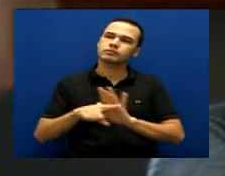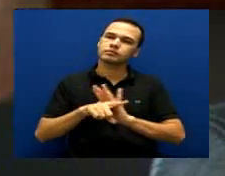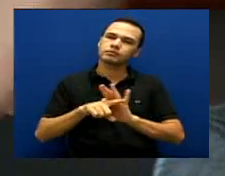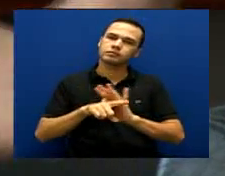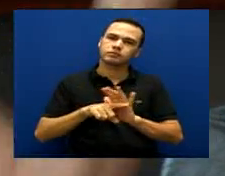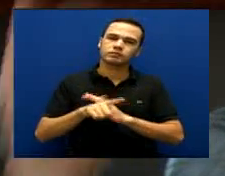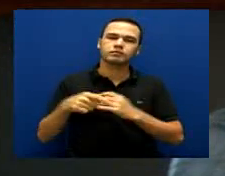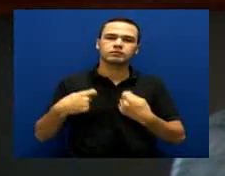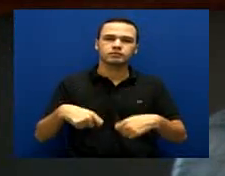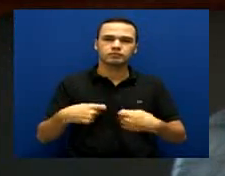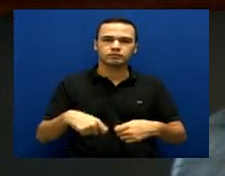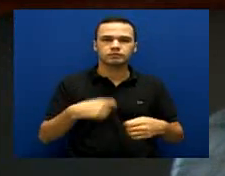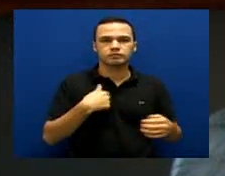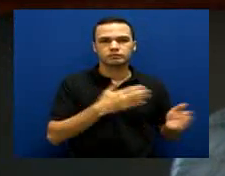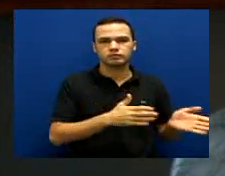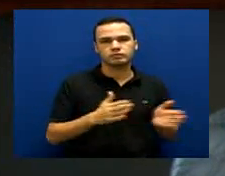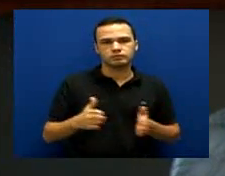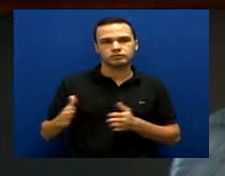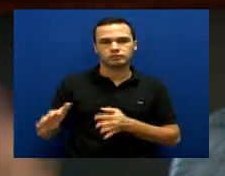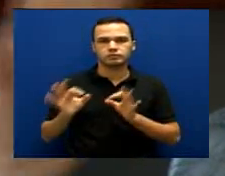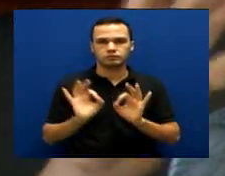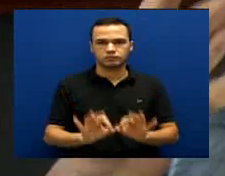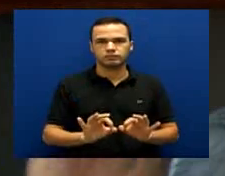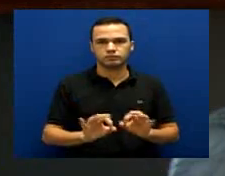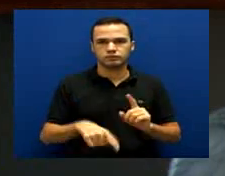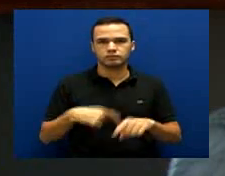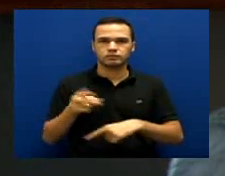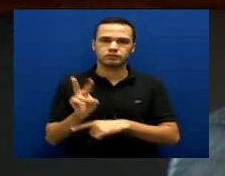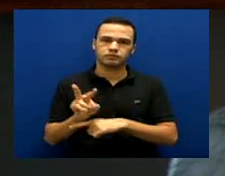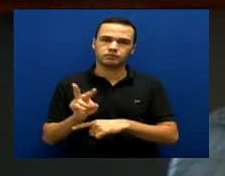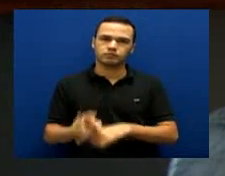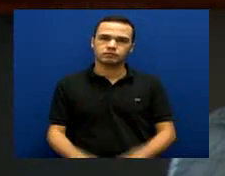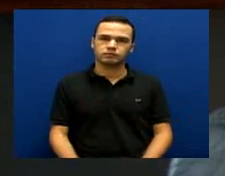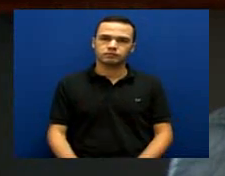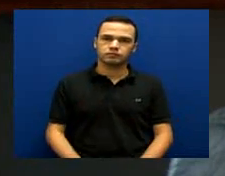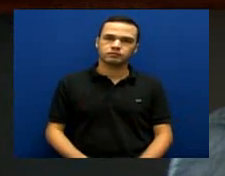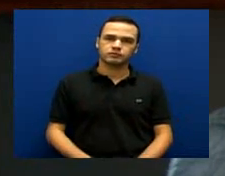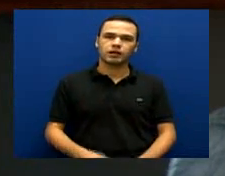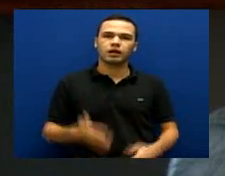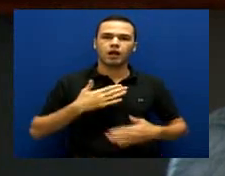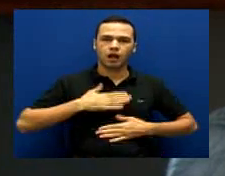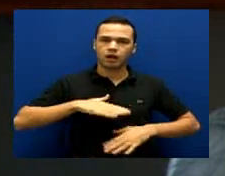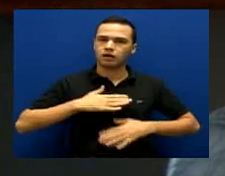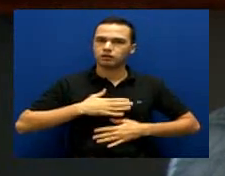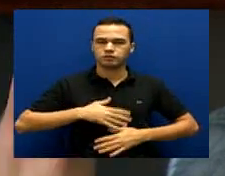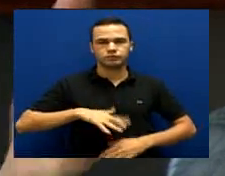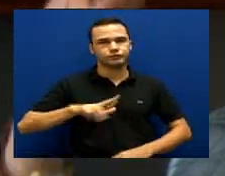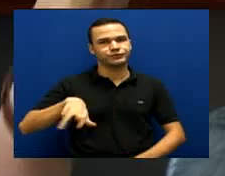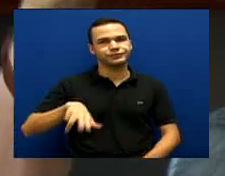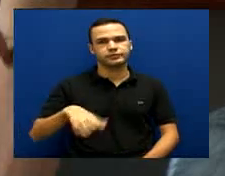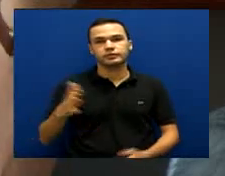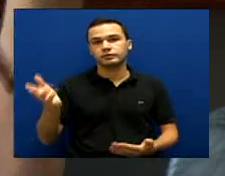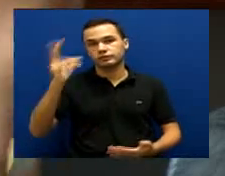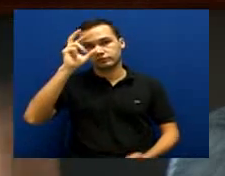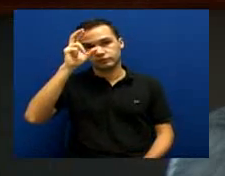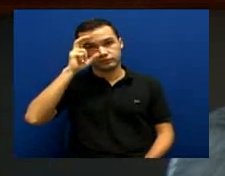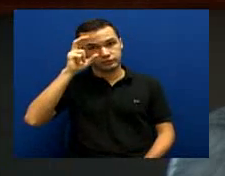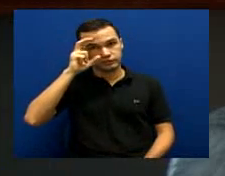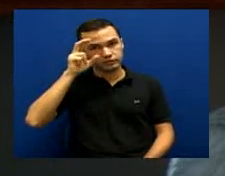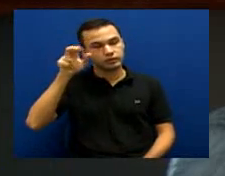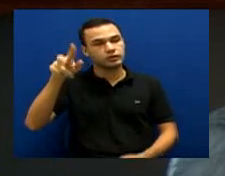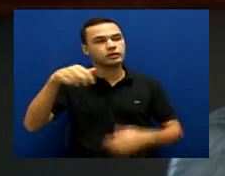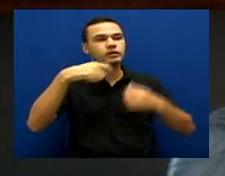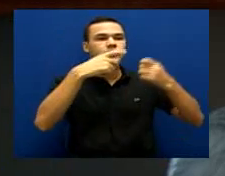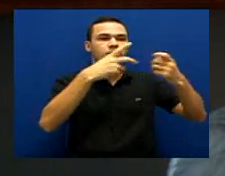precisa se preparar para fiscalizar os tempos não são não são tranqüilos para isso o prefeito apresenta como eu